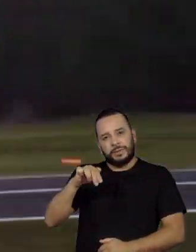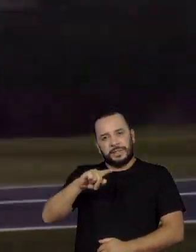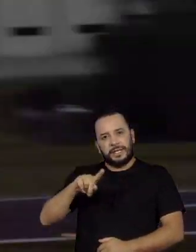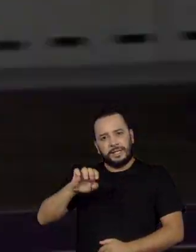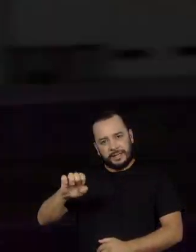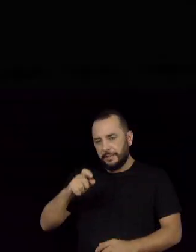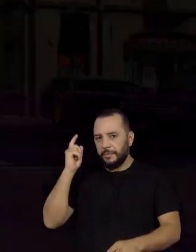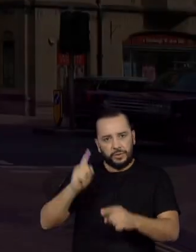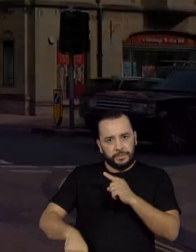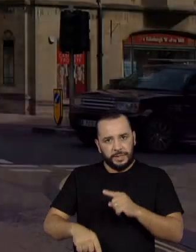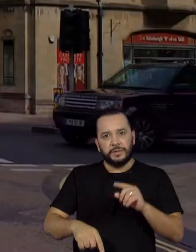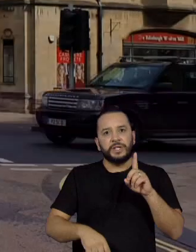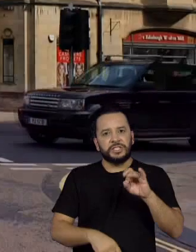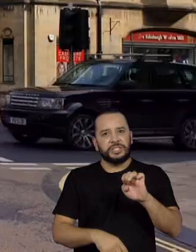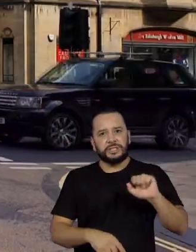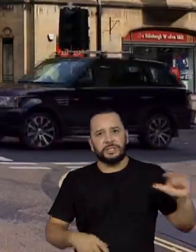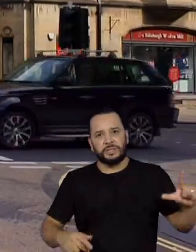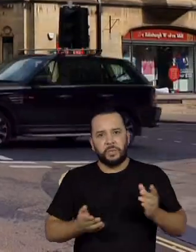no marítimo.